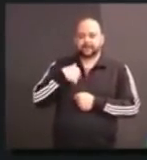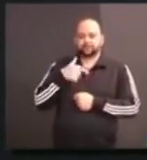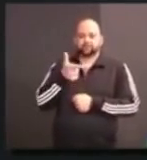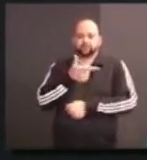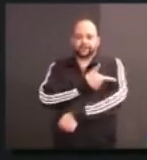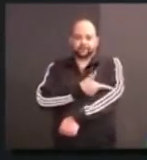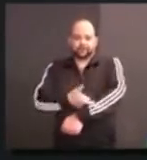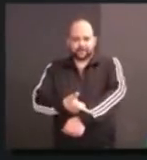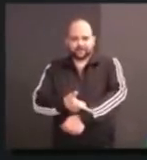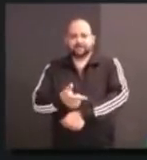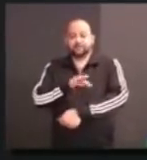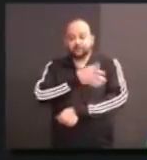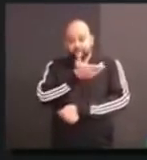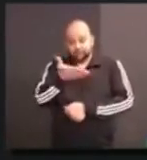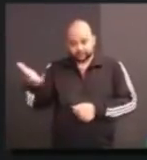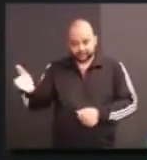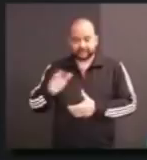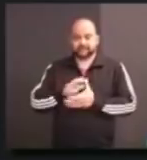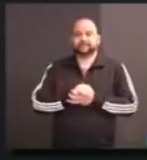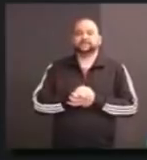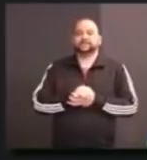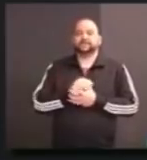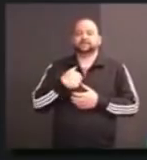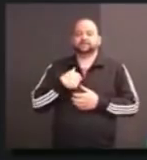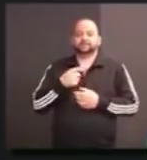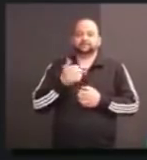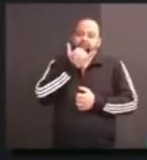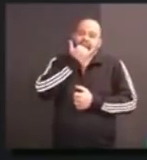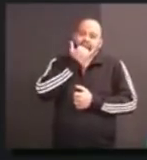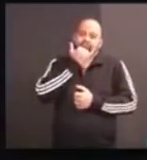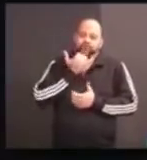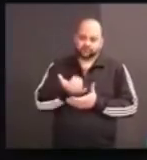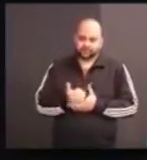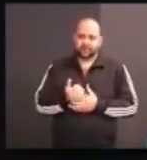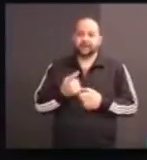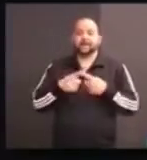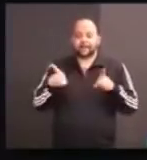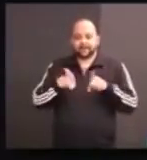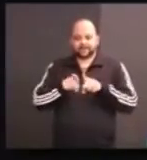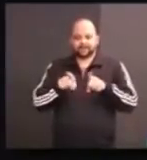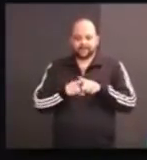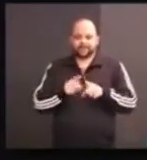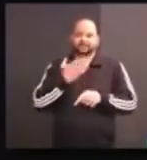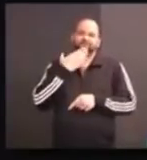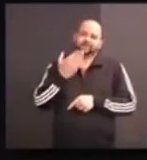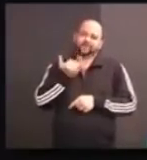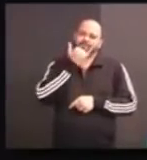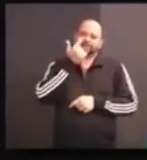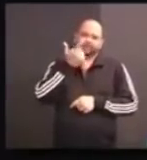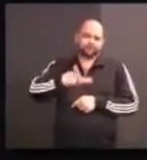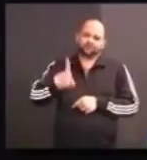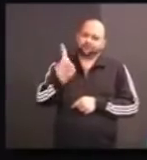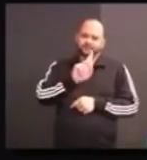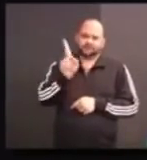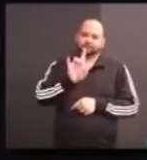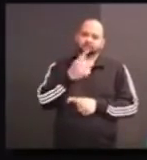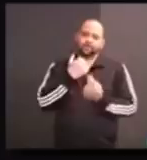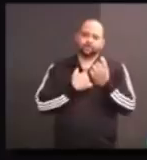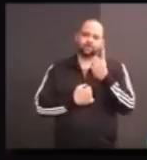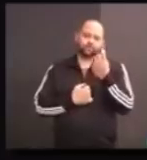deseducado, vocês nos perdoem. Mas também não vou pedir dois perdão, não, é um só.